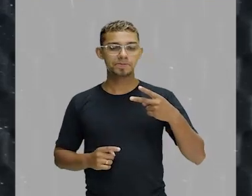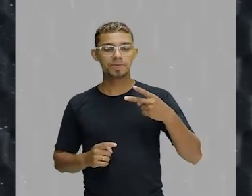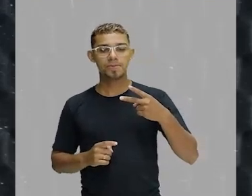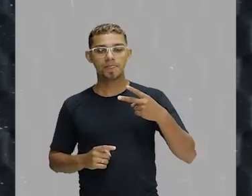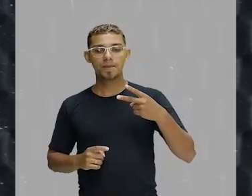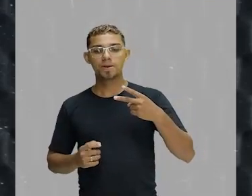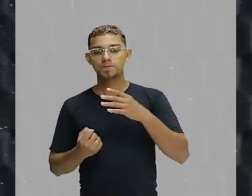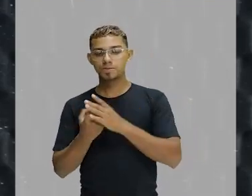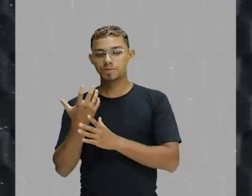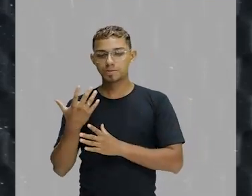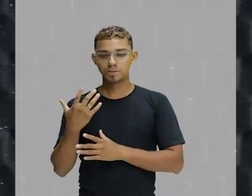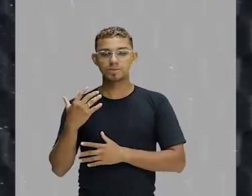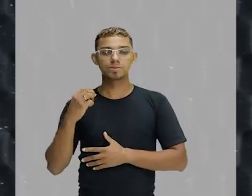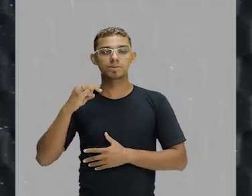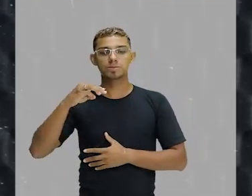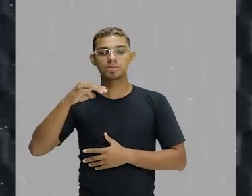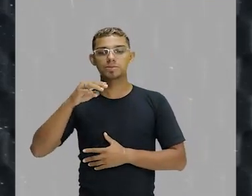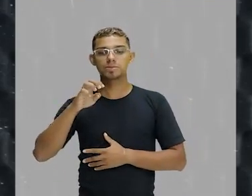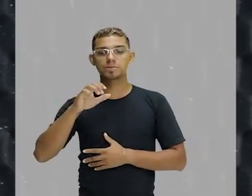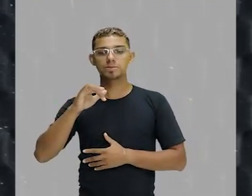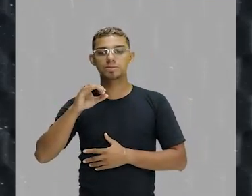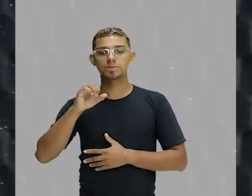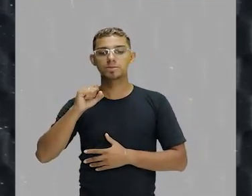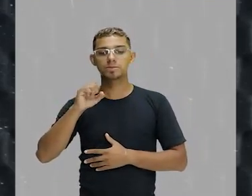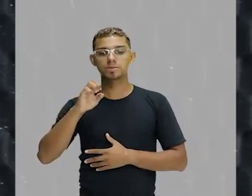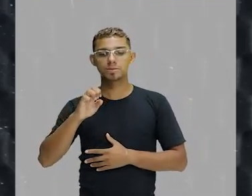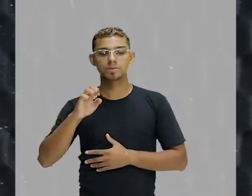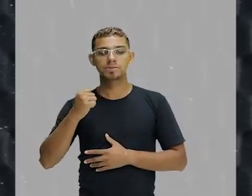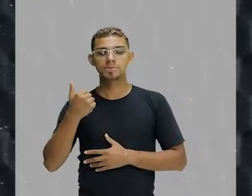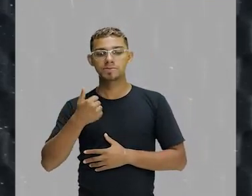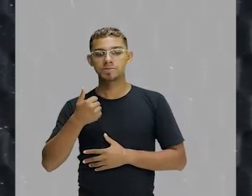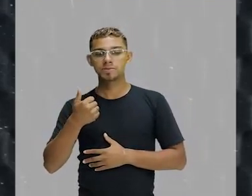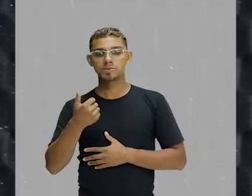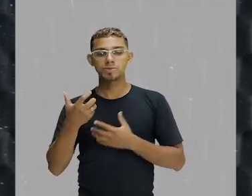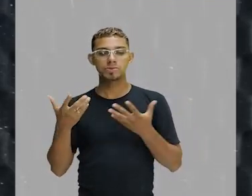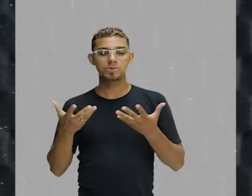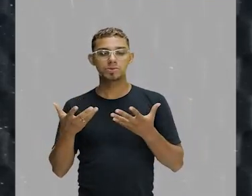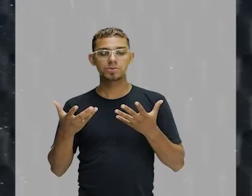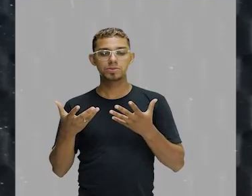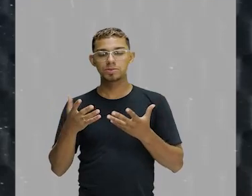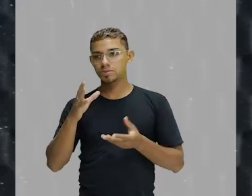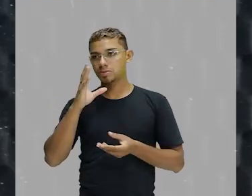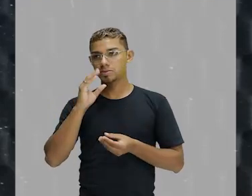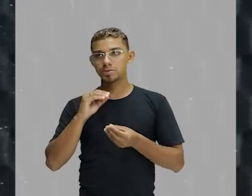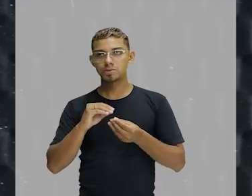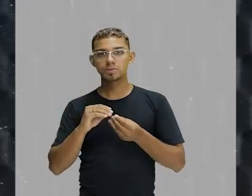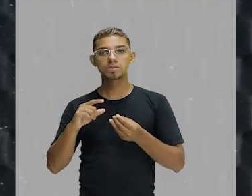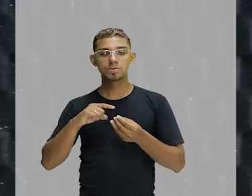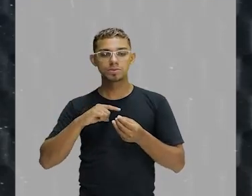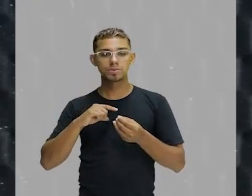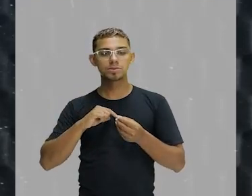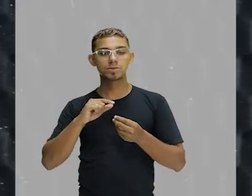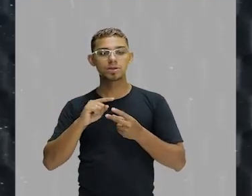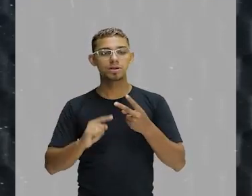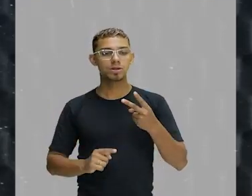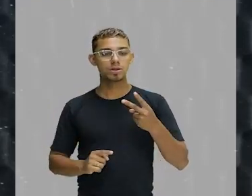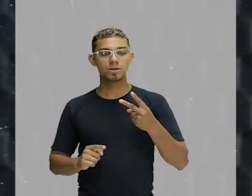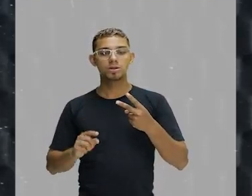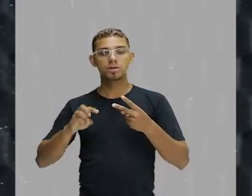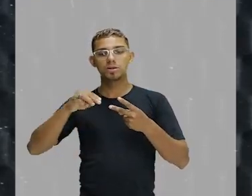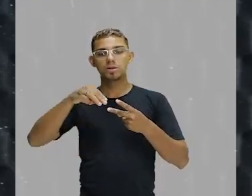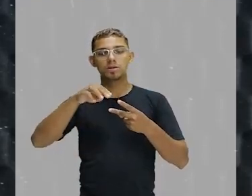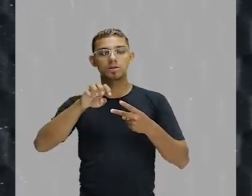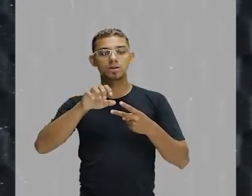foram originadas aqui na meiose 1. Essas 2 aqui. Agora, essas 2 elas vão sofrer uma segunda divisão